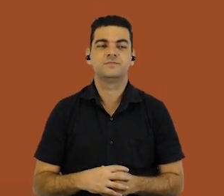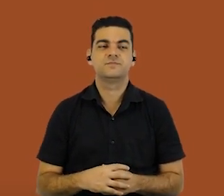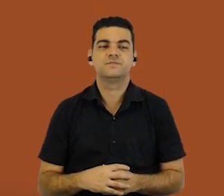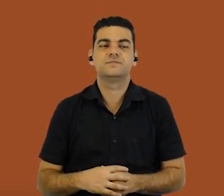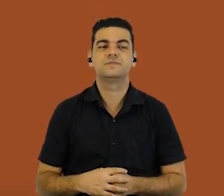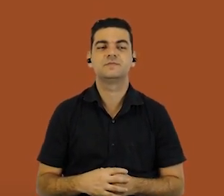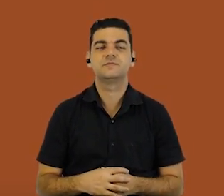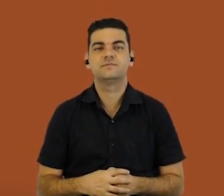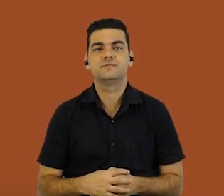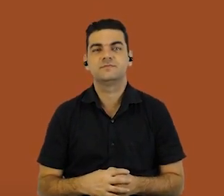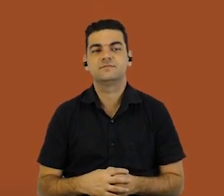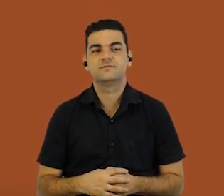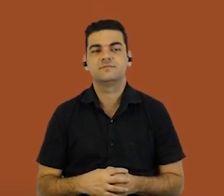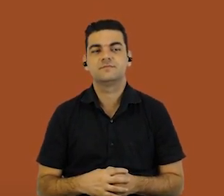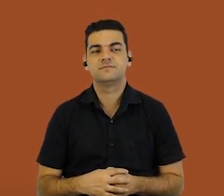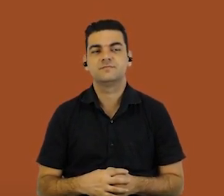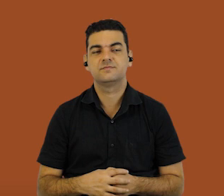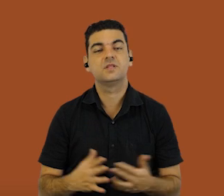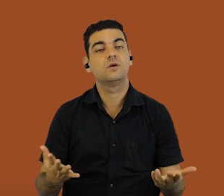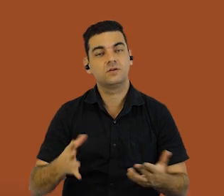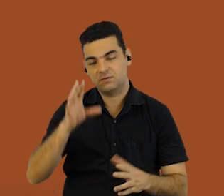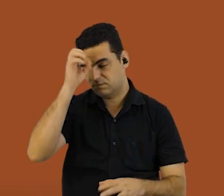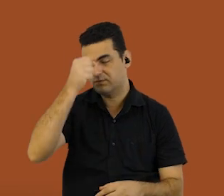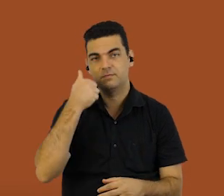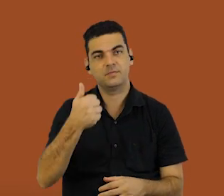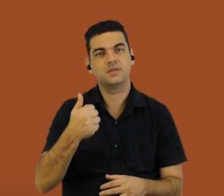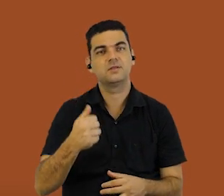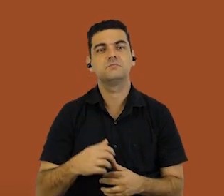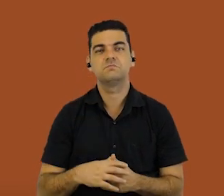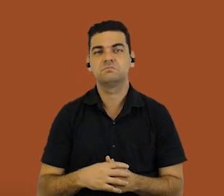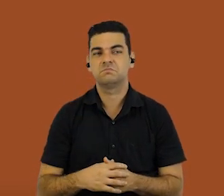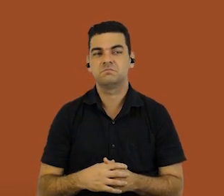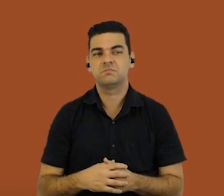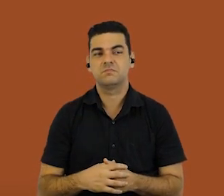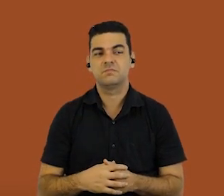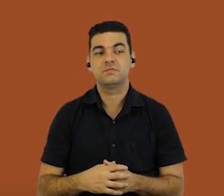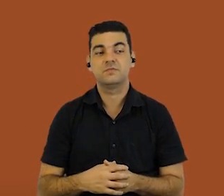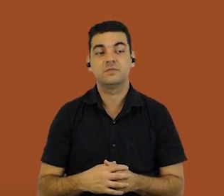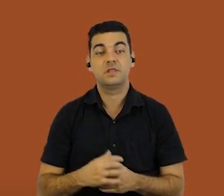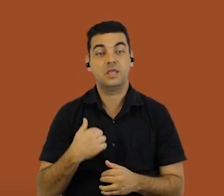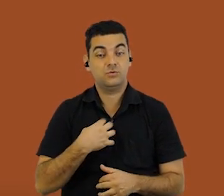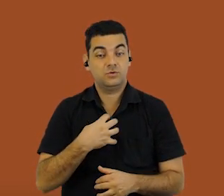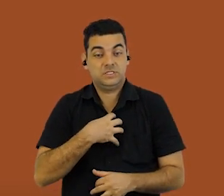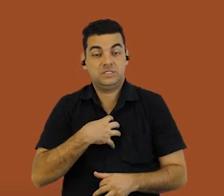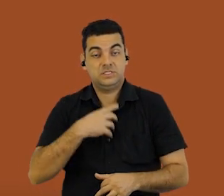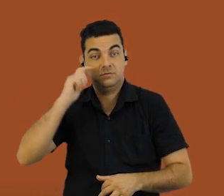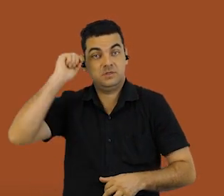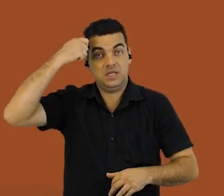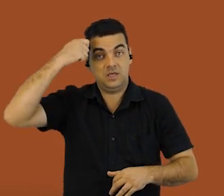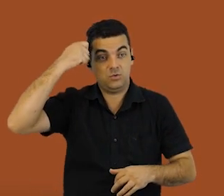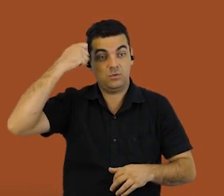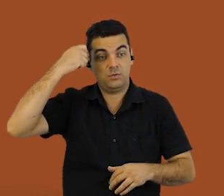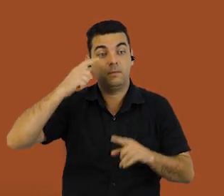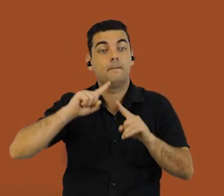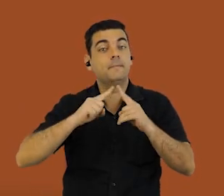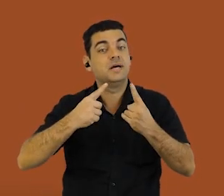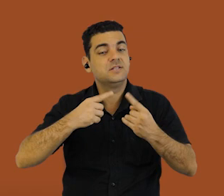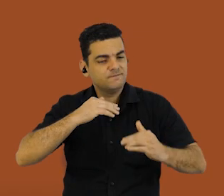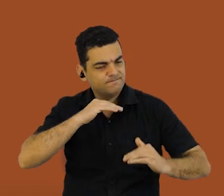Então, tem sido um aprendizado muito grande. Assim, eu disse que eu me tornei negro, mas eu estou num